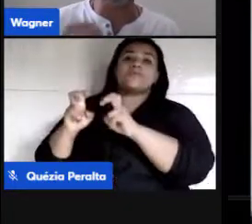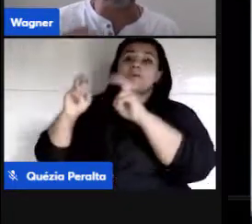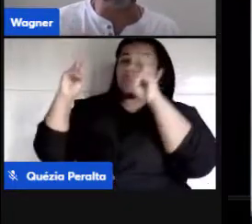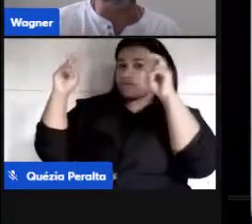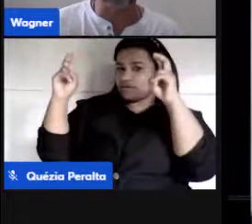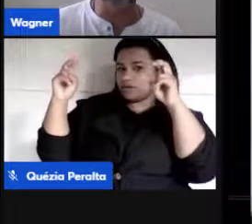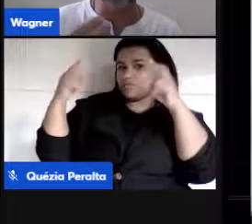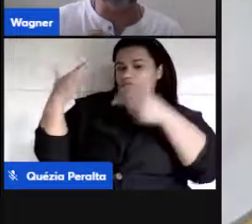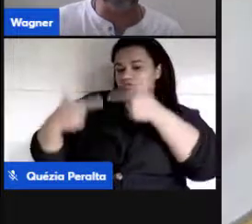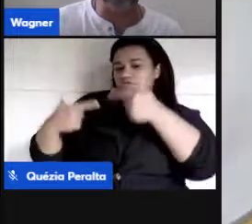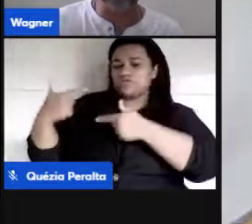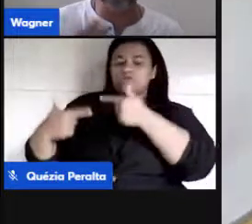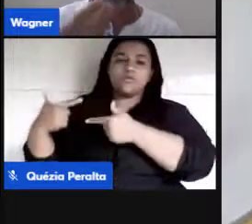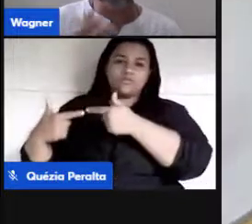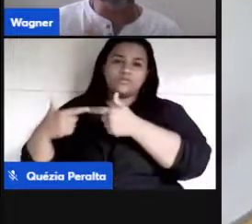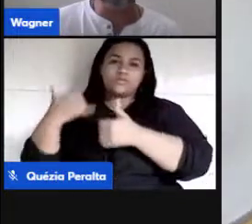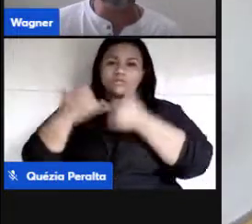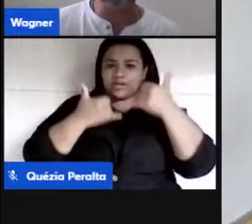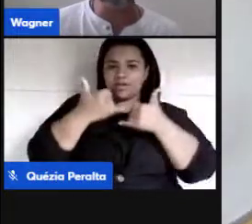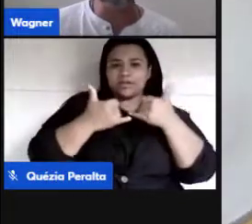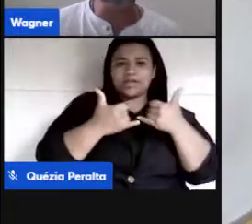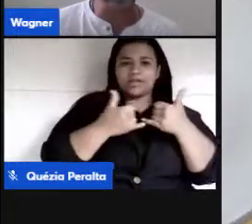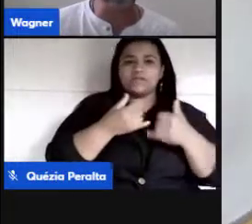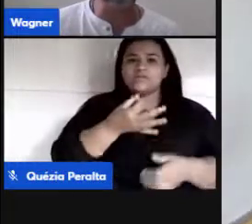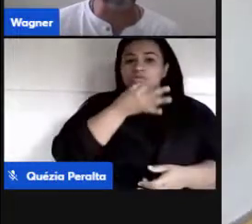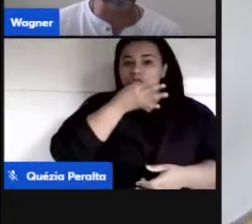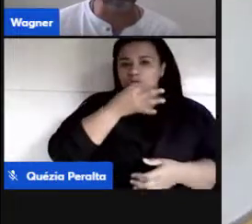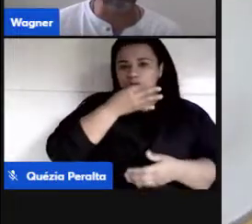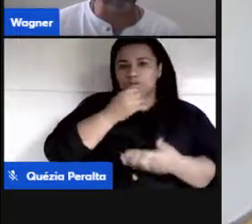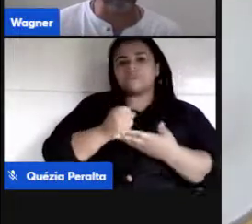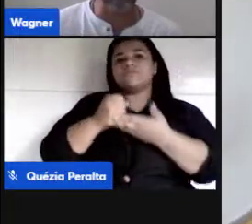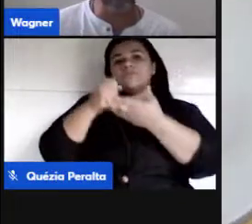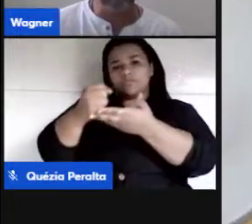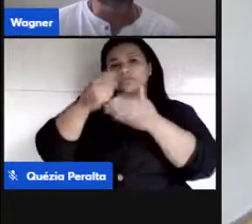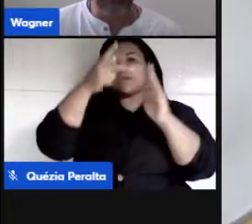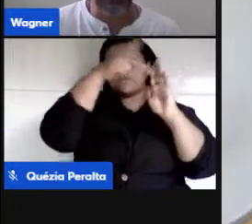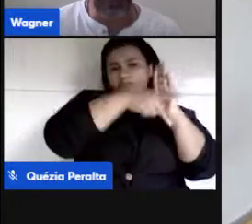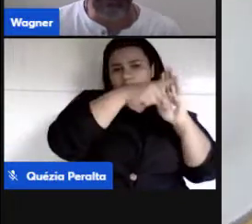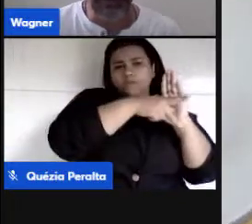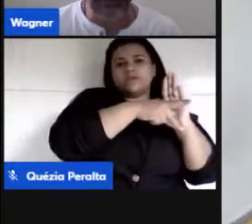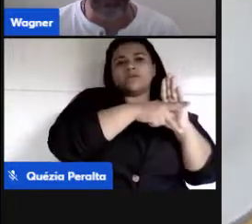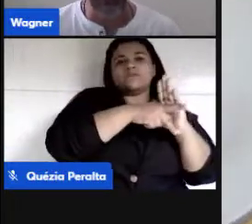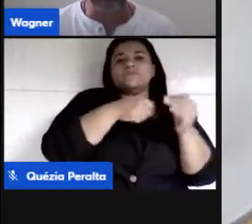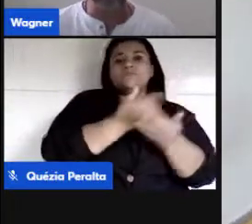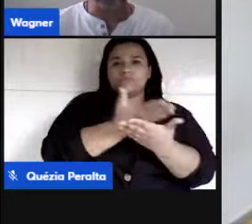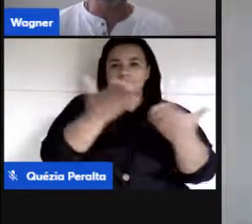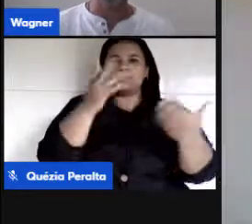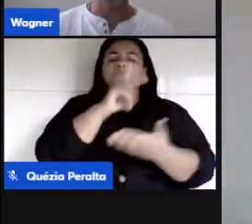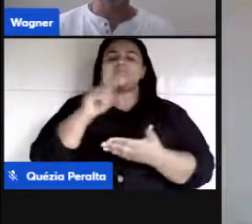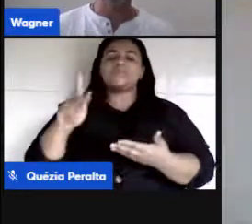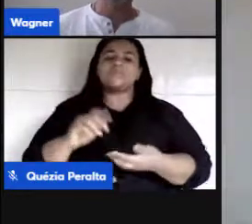como auxílio, como sugestões para o planejamento de vocês, professores. Vamos lá?